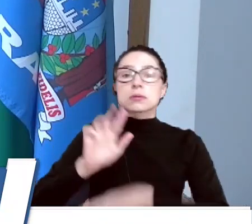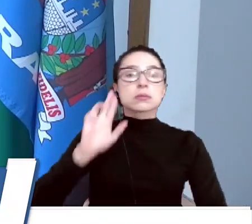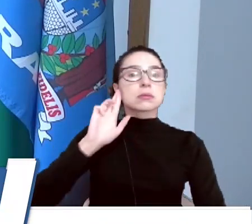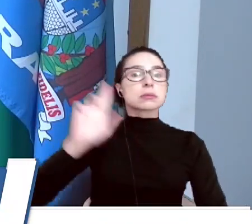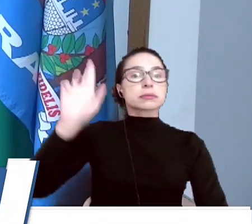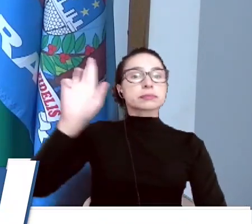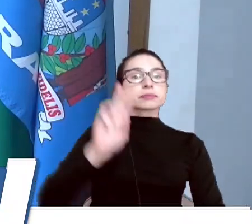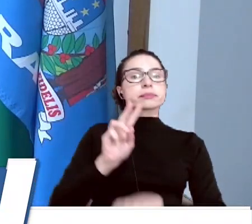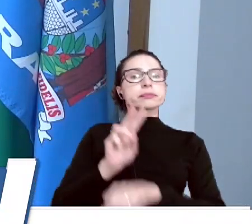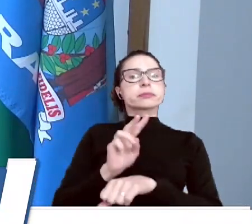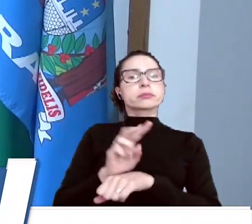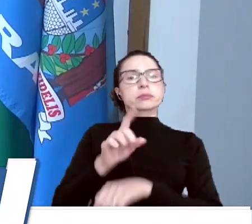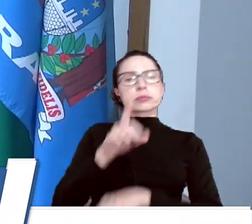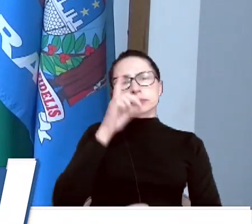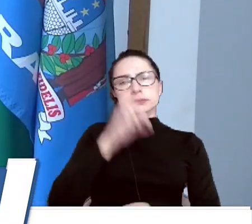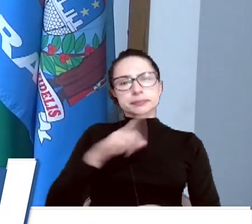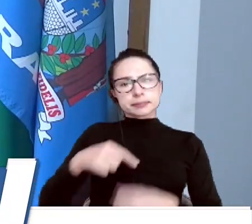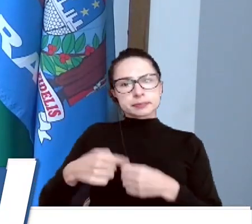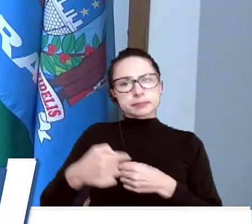cidade?